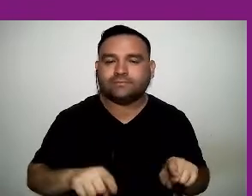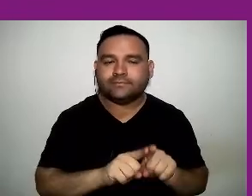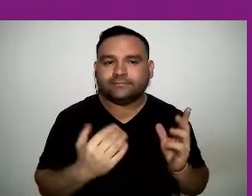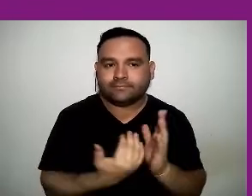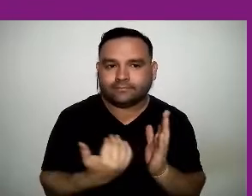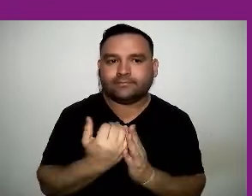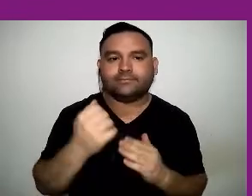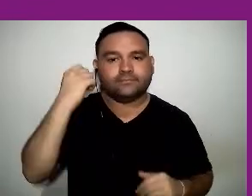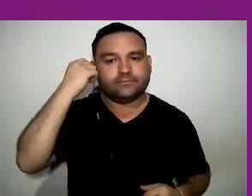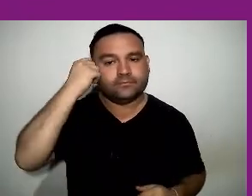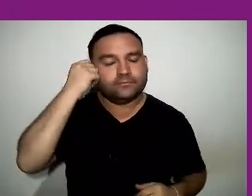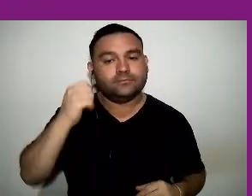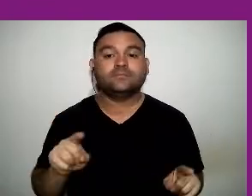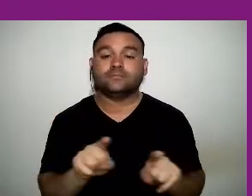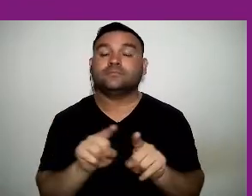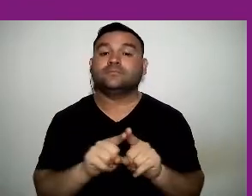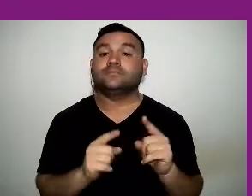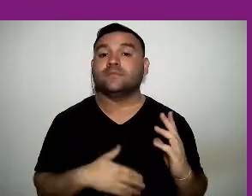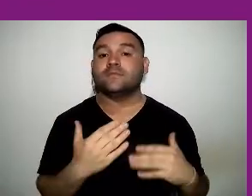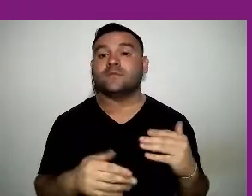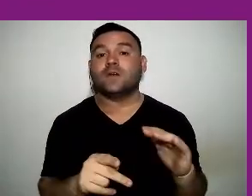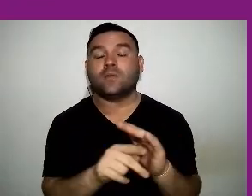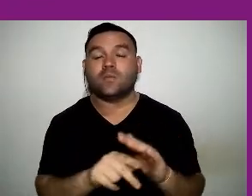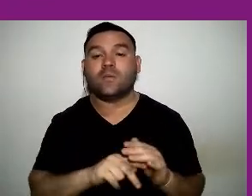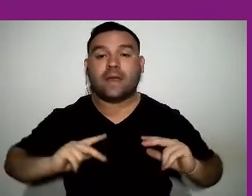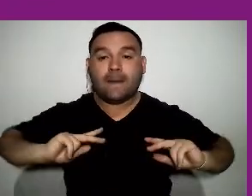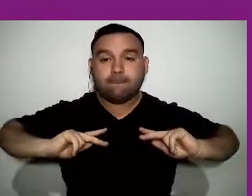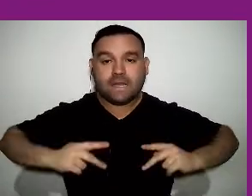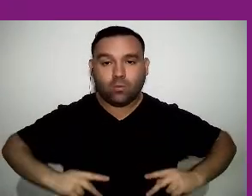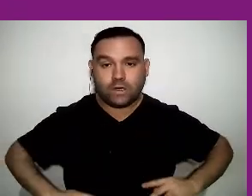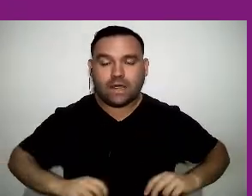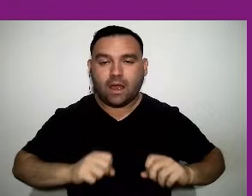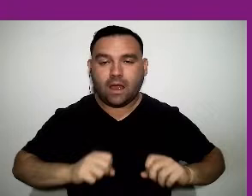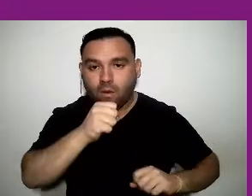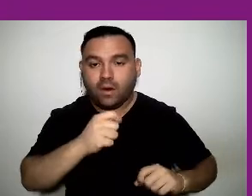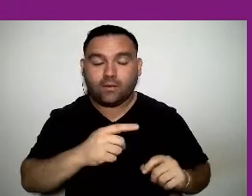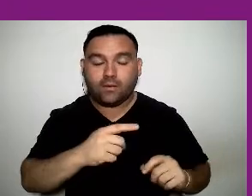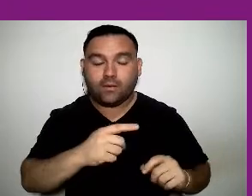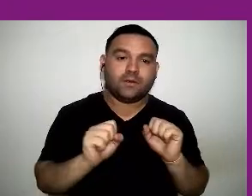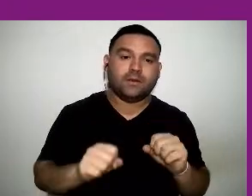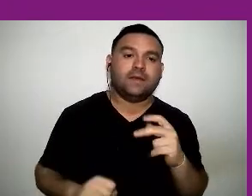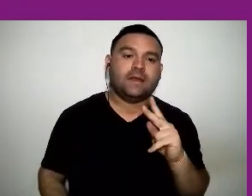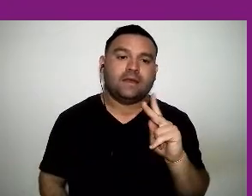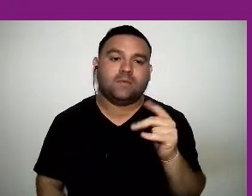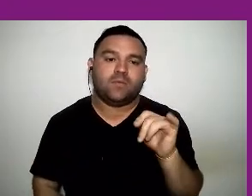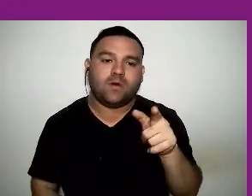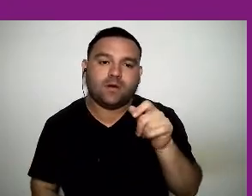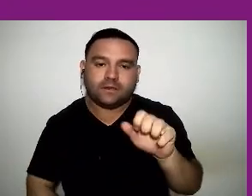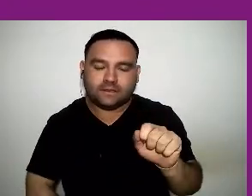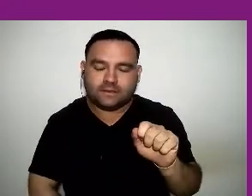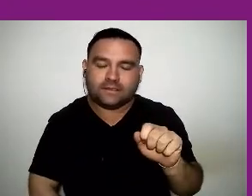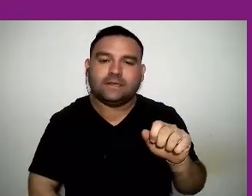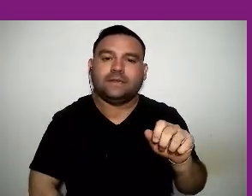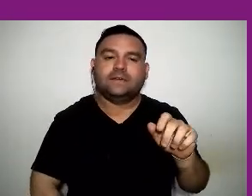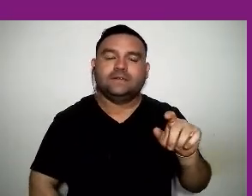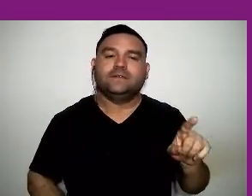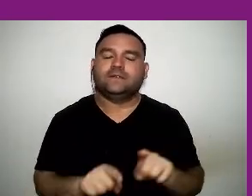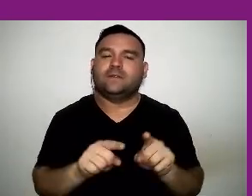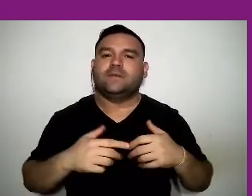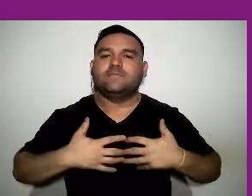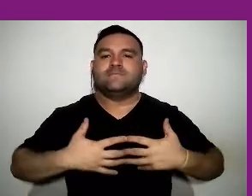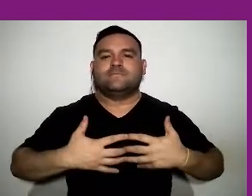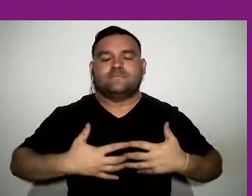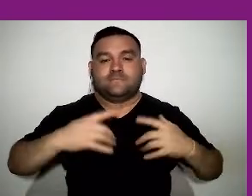que o processo de pneumonia, gerando hipóxia, gerando síndrome de desconforto respiratório,